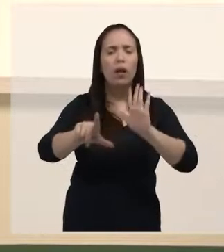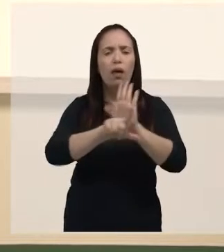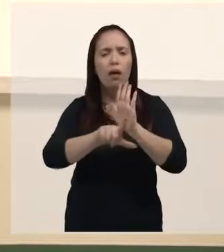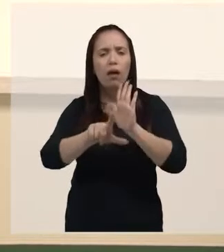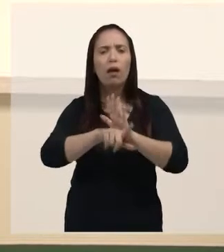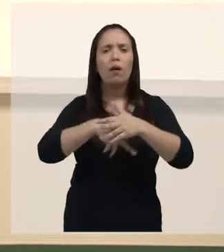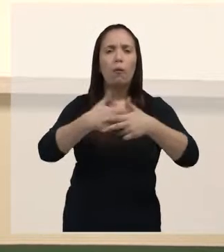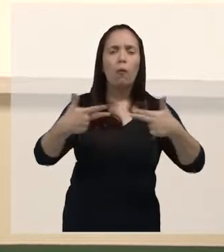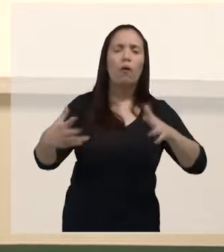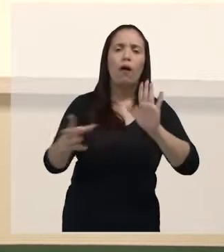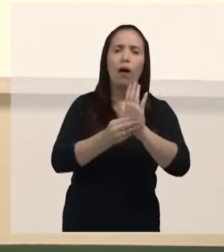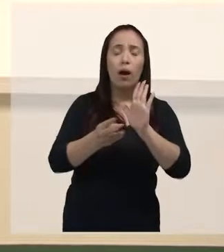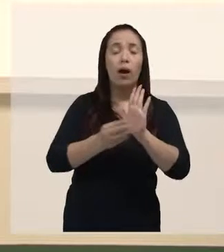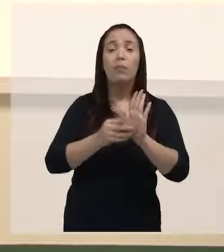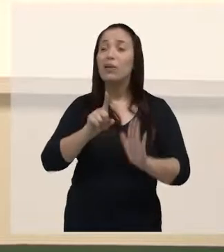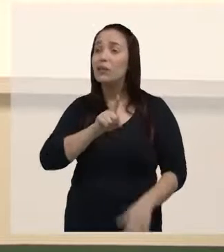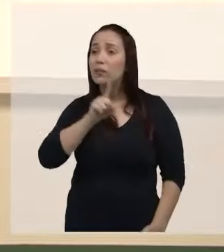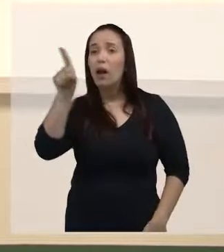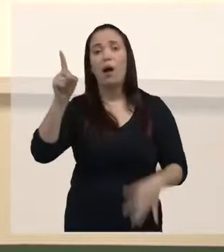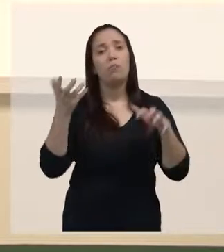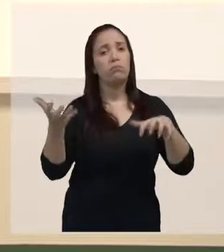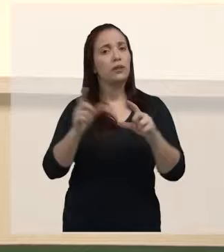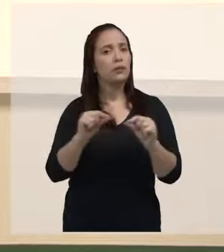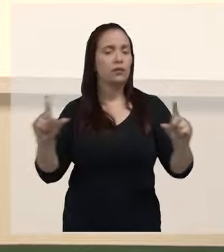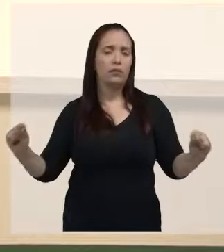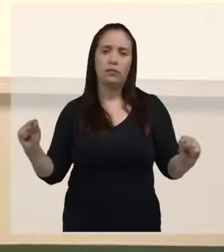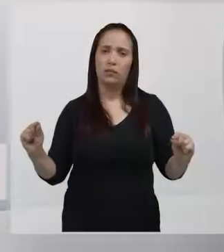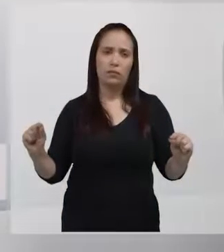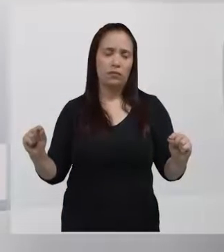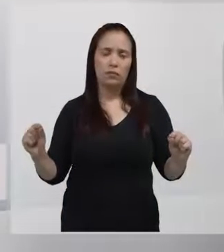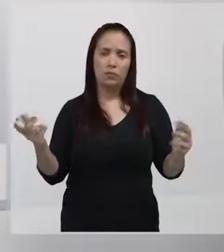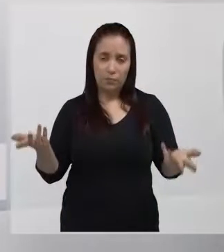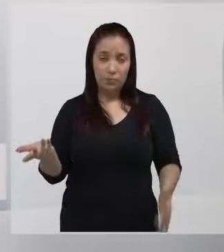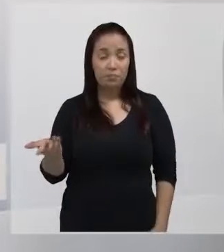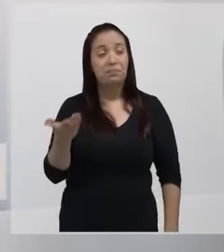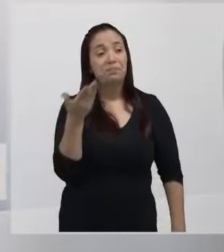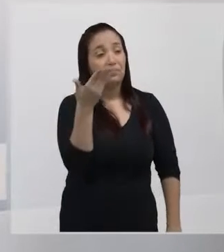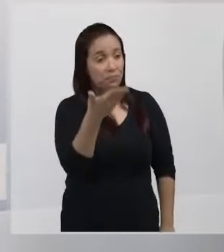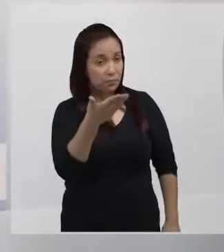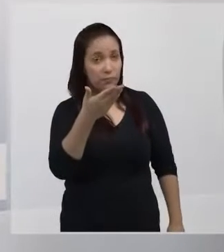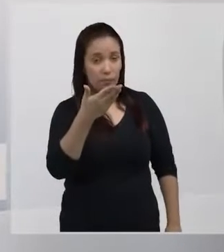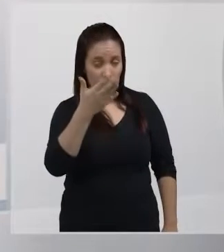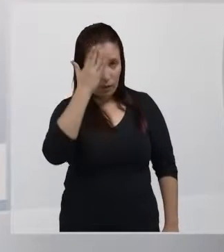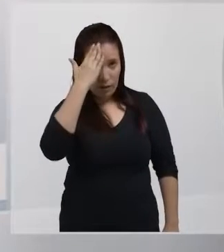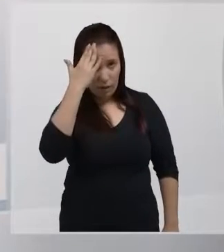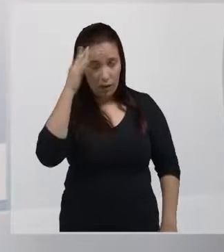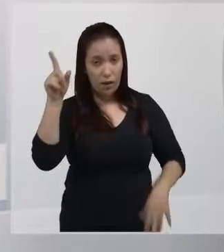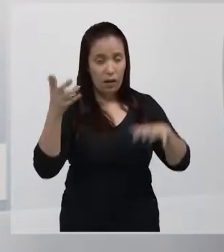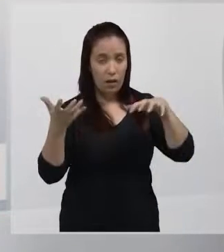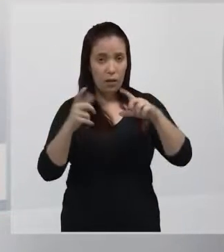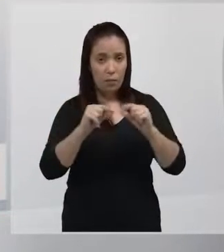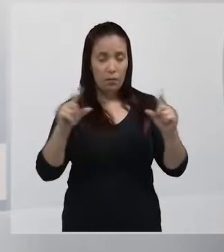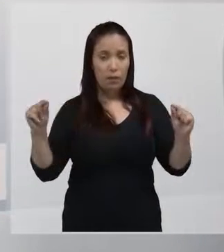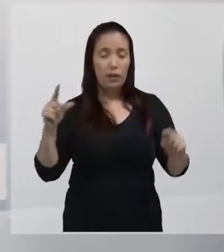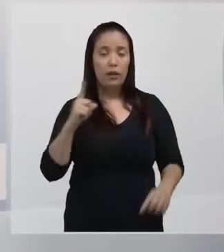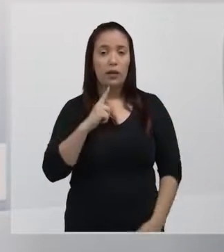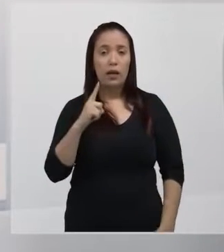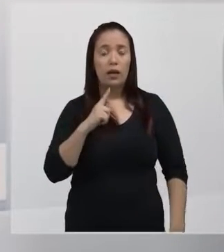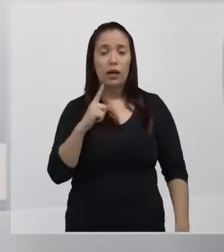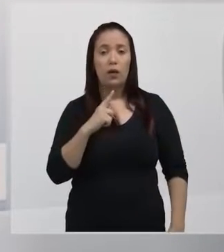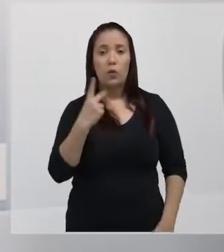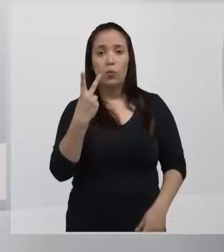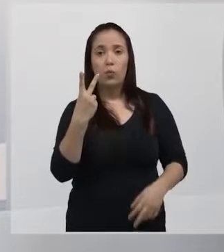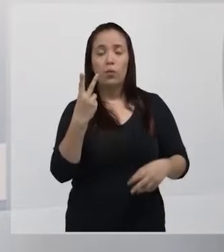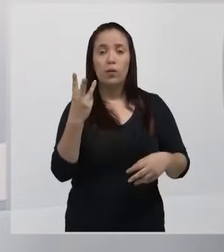nas leis existentes no país é o Congresso Nacional. O Congresso, para você ter uma ideia, faz aproximadamente de 2 a 3 semanas